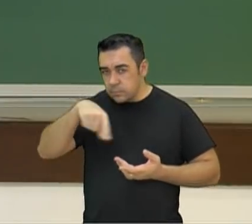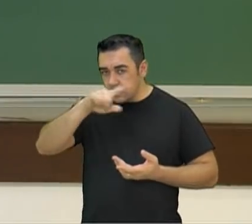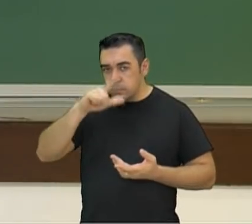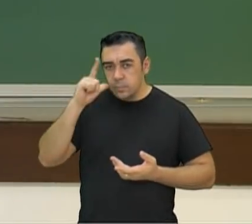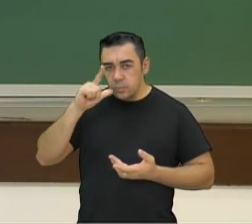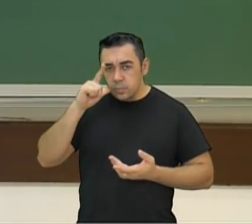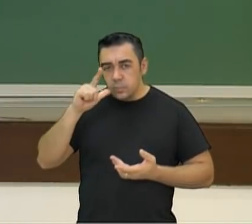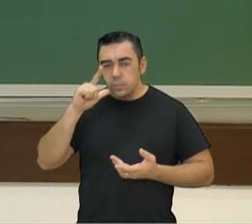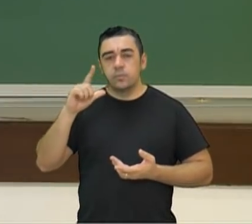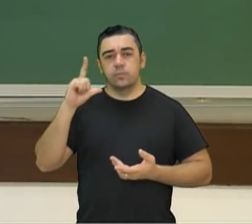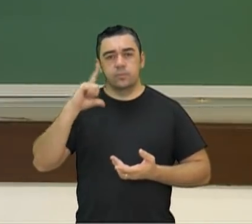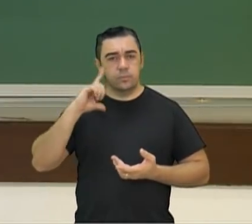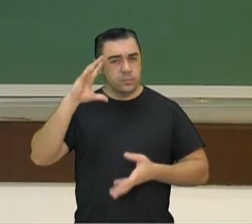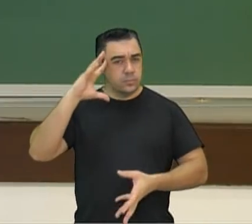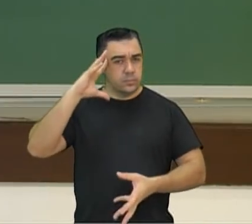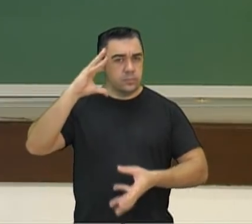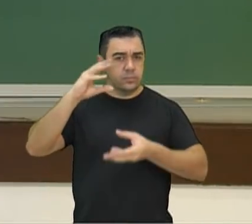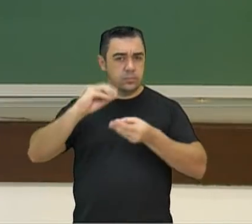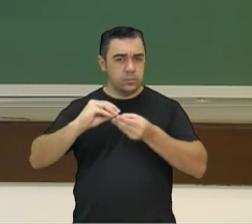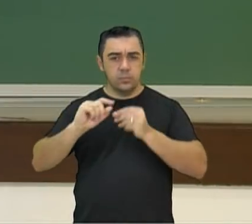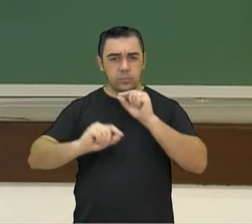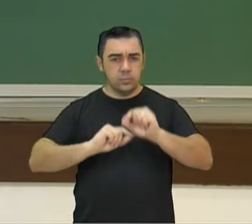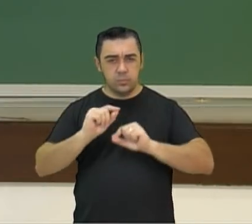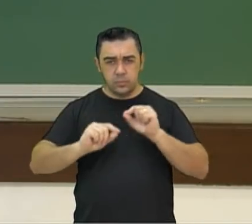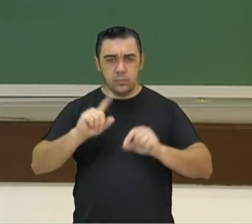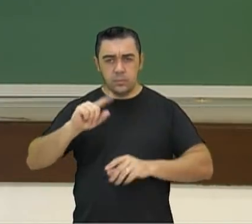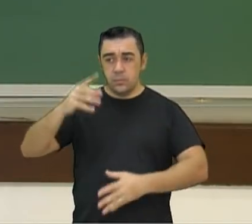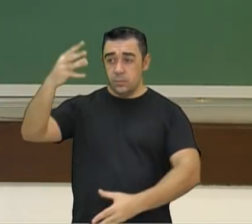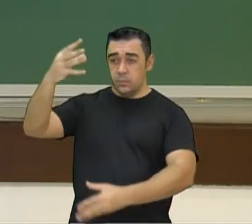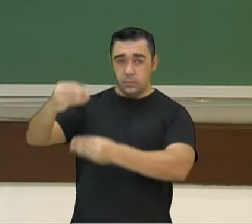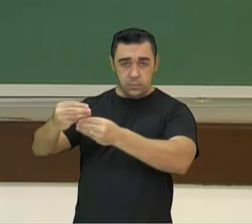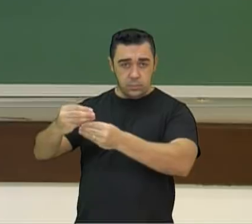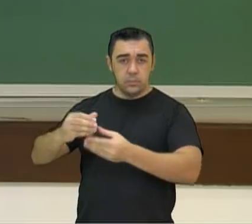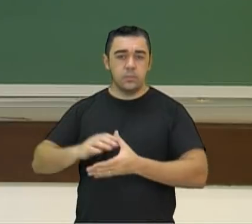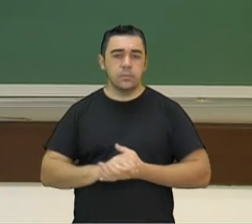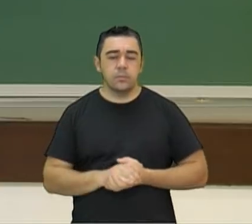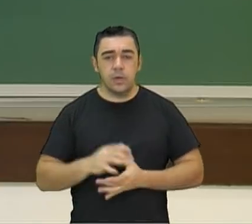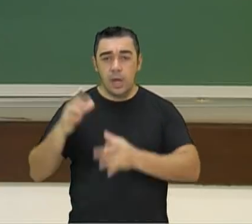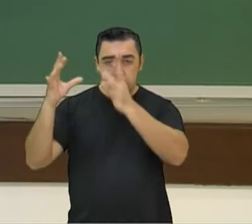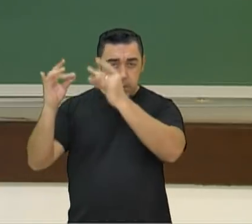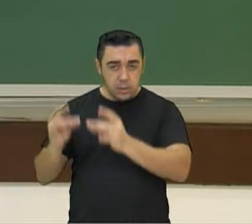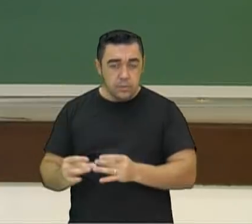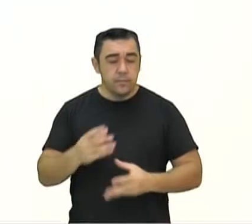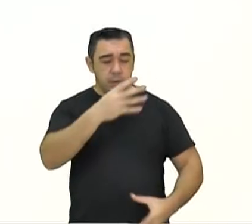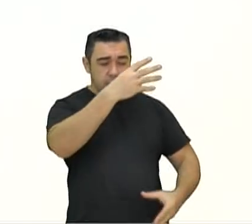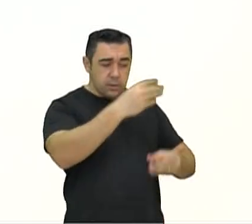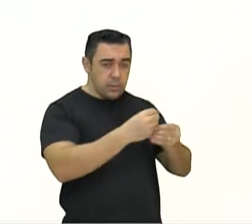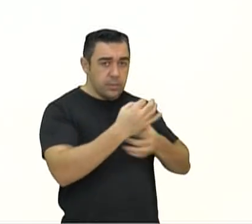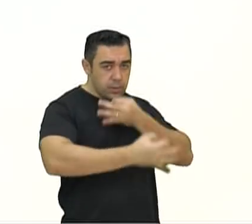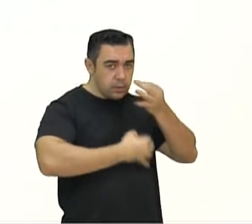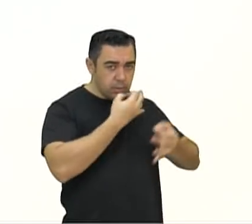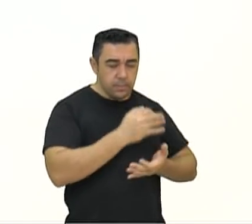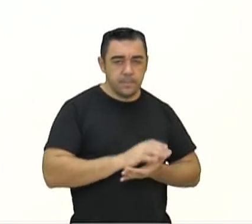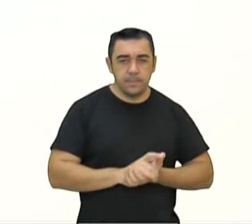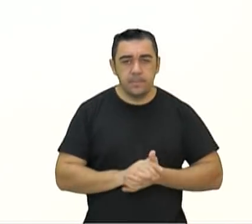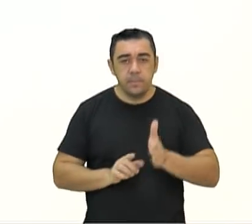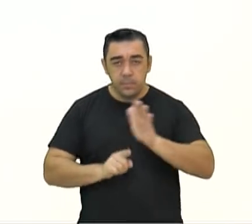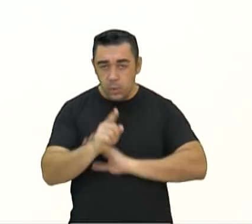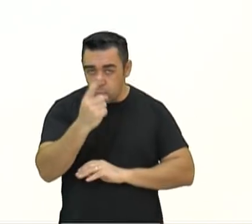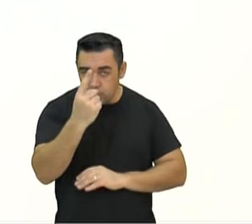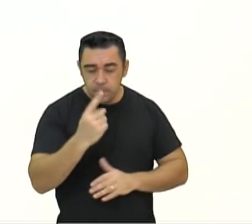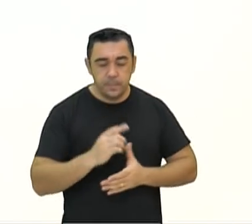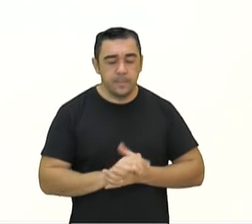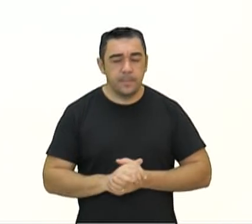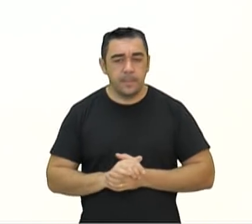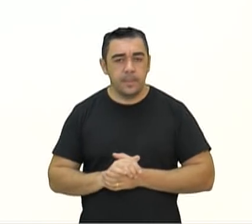conseguindo articular essas concepções aí de resenha crítica, resenha descritiva. Olha lá, questão 1, vamos ler? A